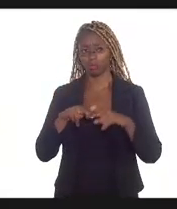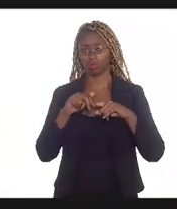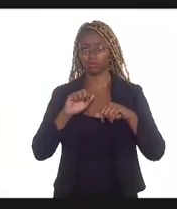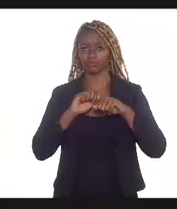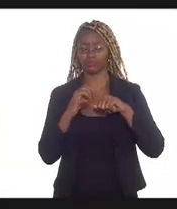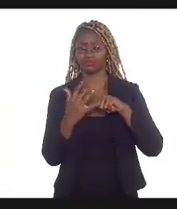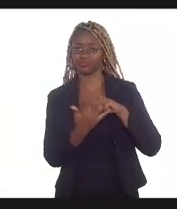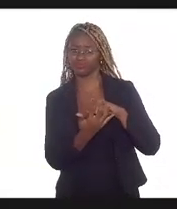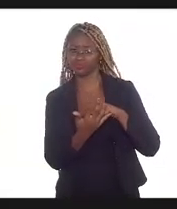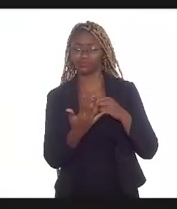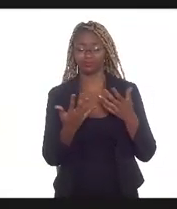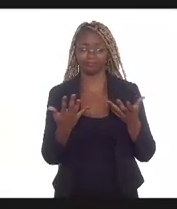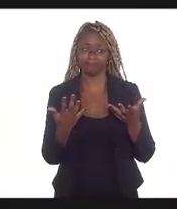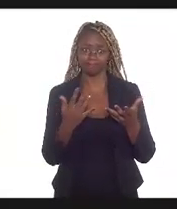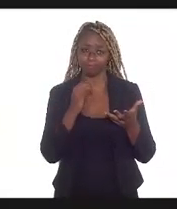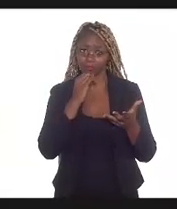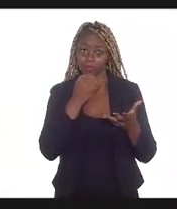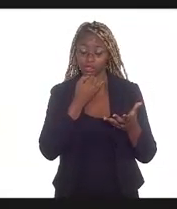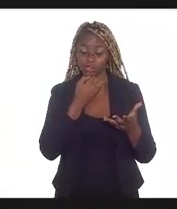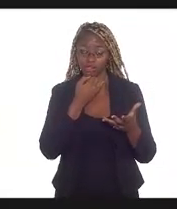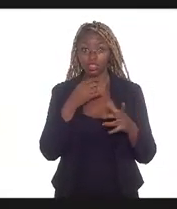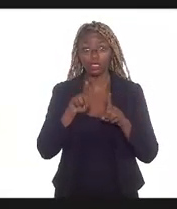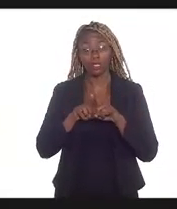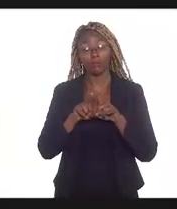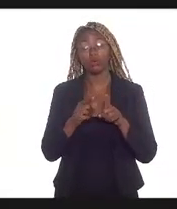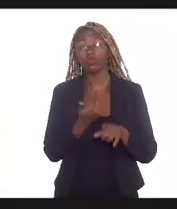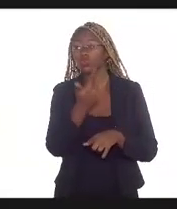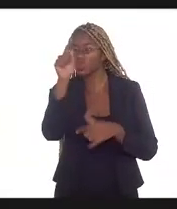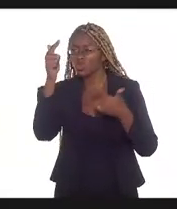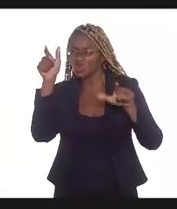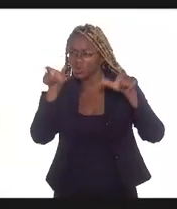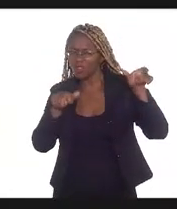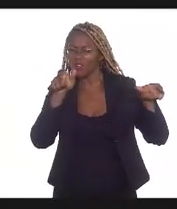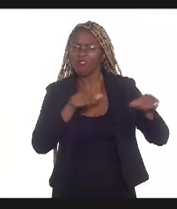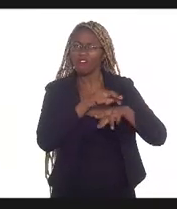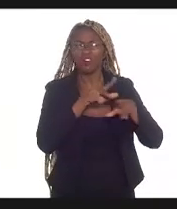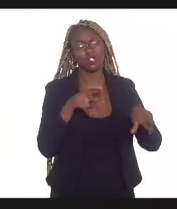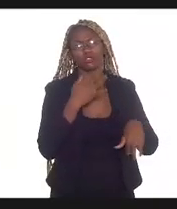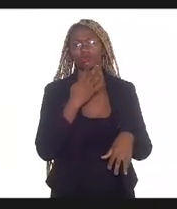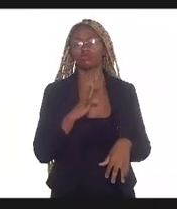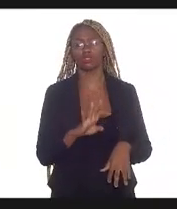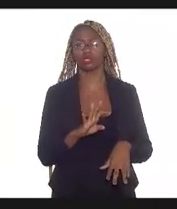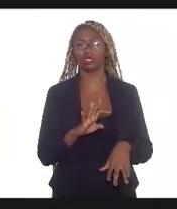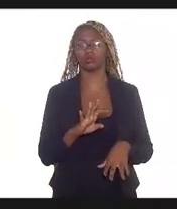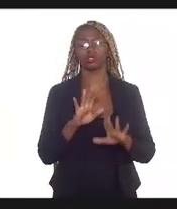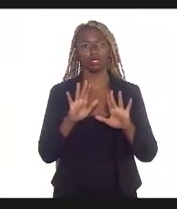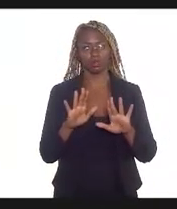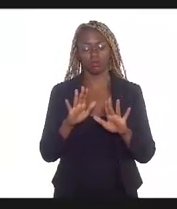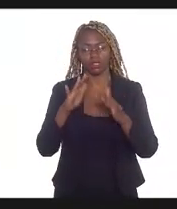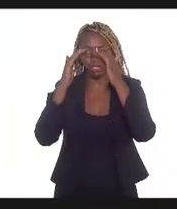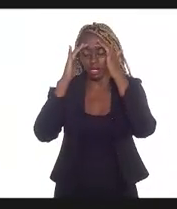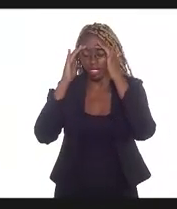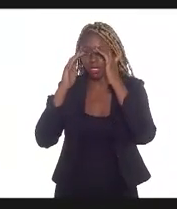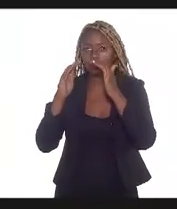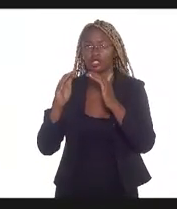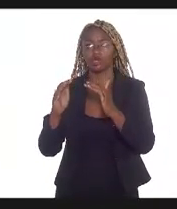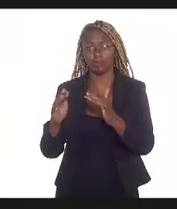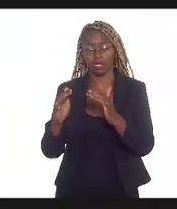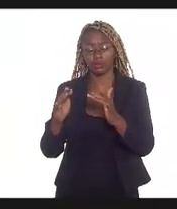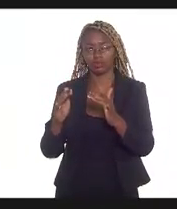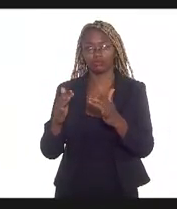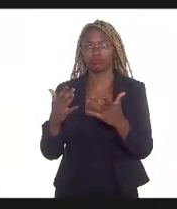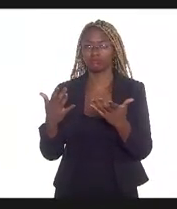recebam os nossos sentimentos, recebam a nossa luta, recebam a nossa admiração, porque o que está